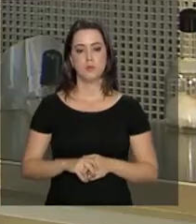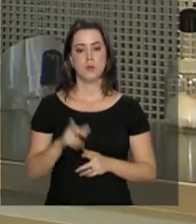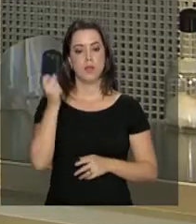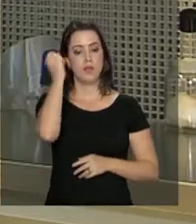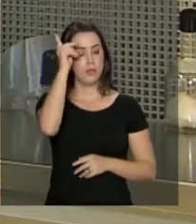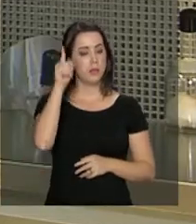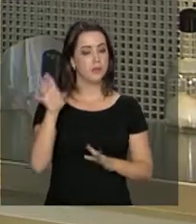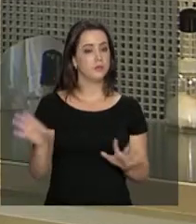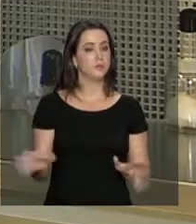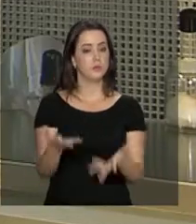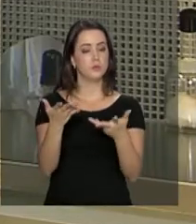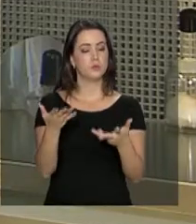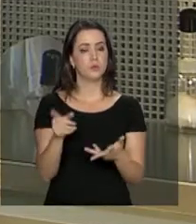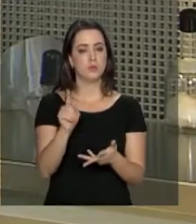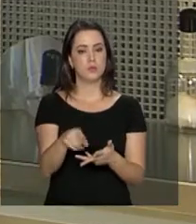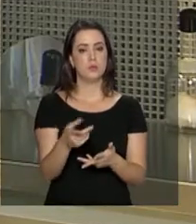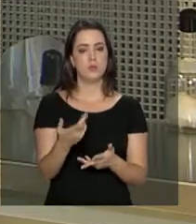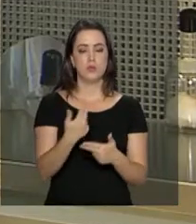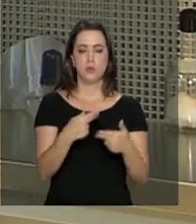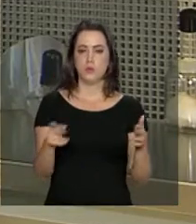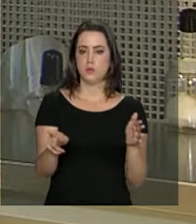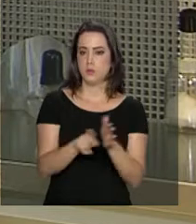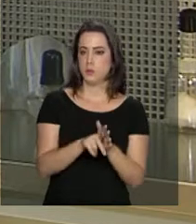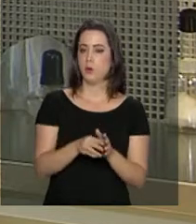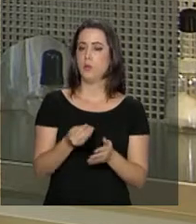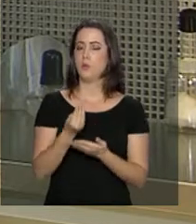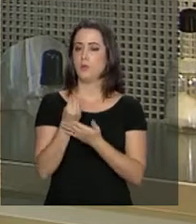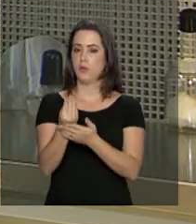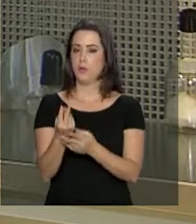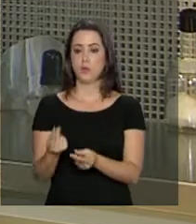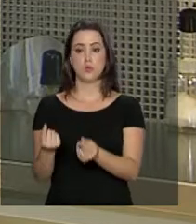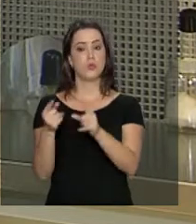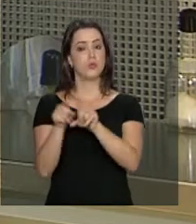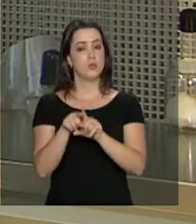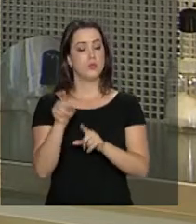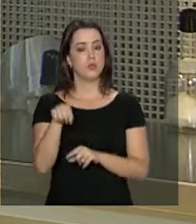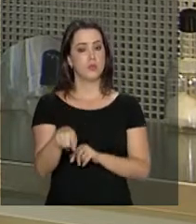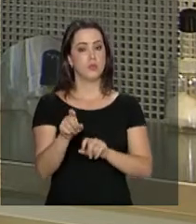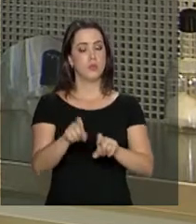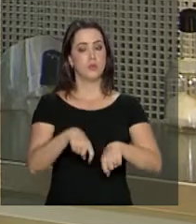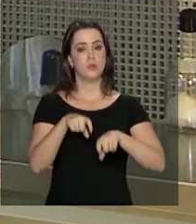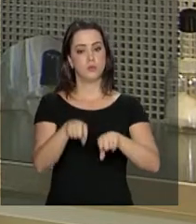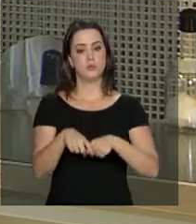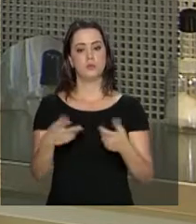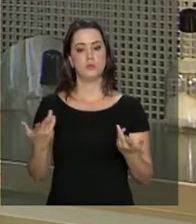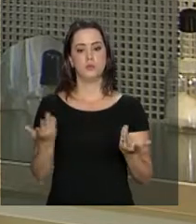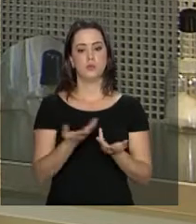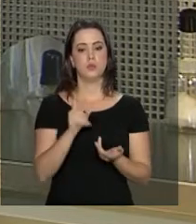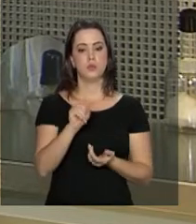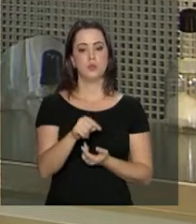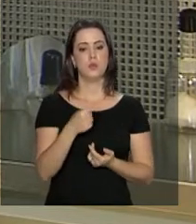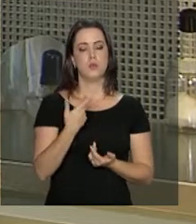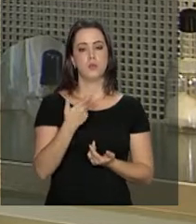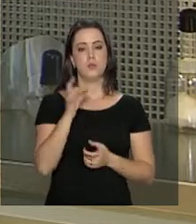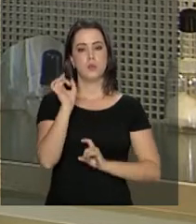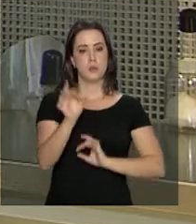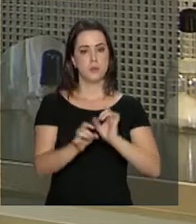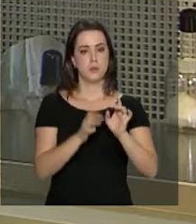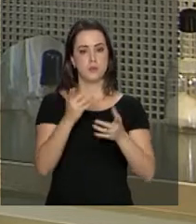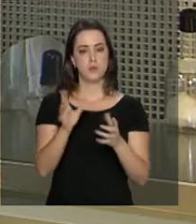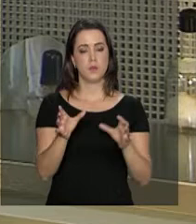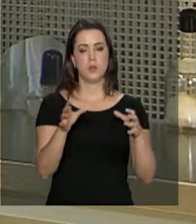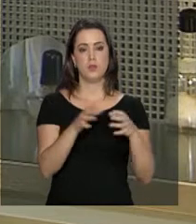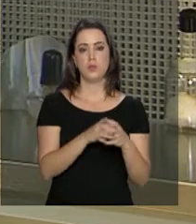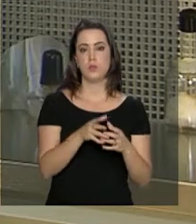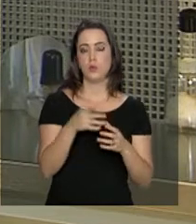levar inovação, levar um produto que realmente agregue valor ao mercado, né? No caso, nesse caso específico, para o